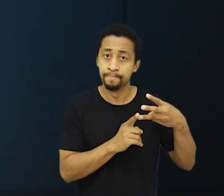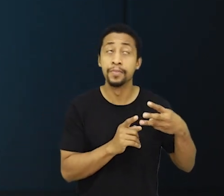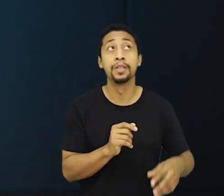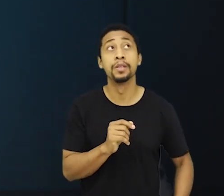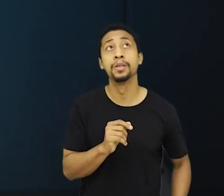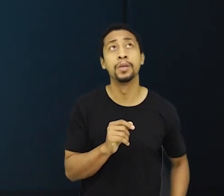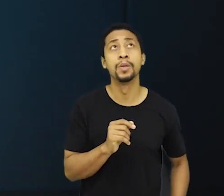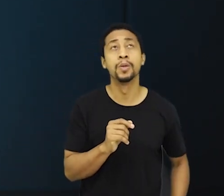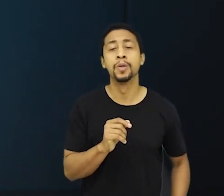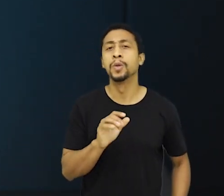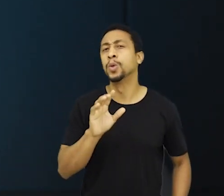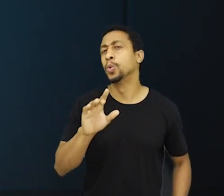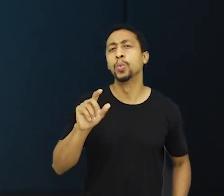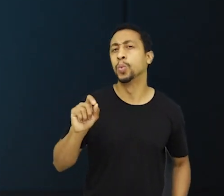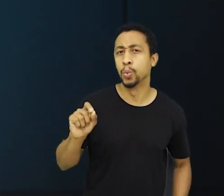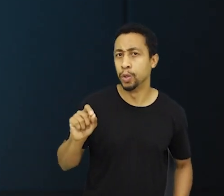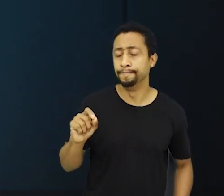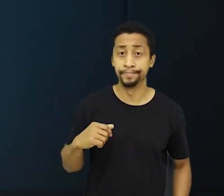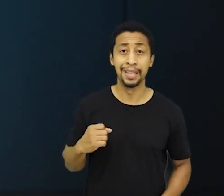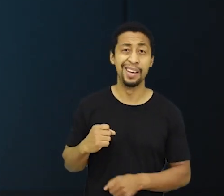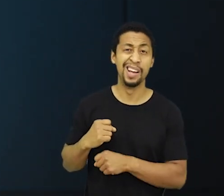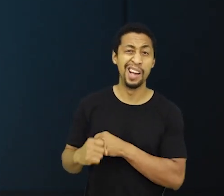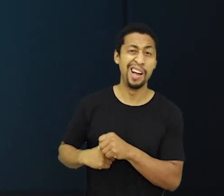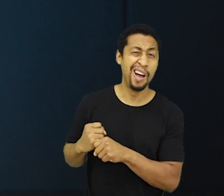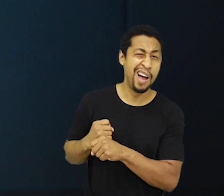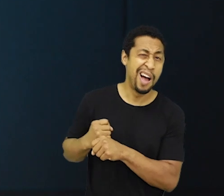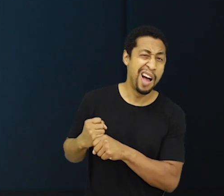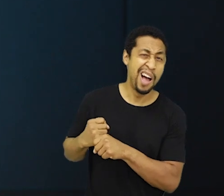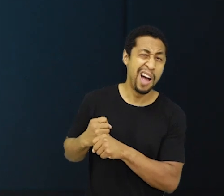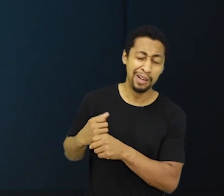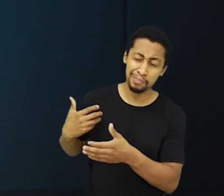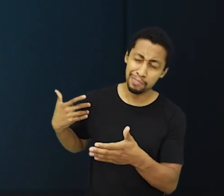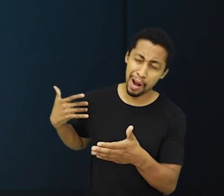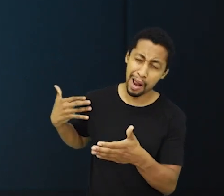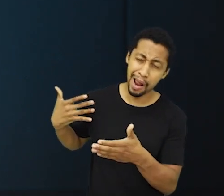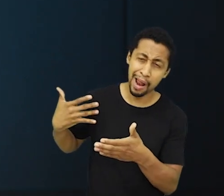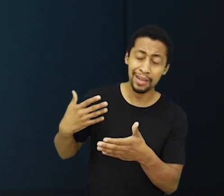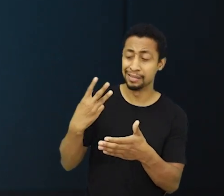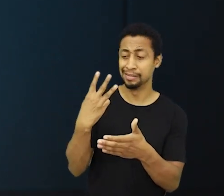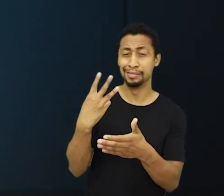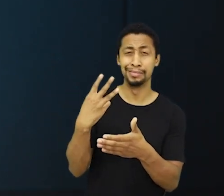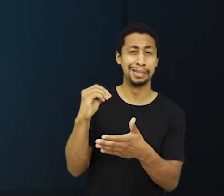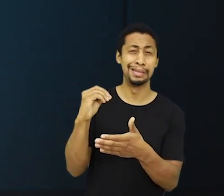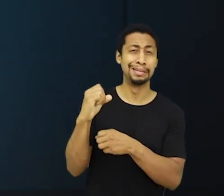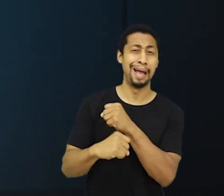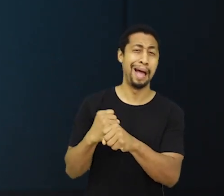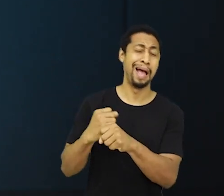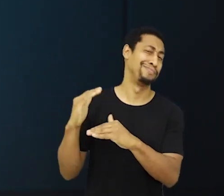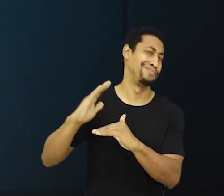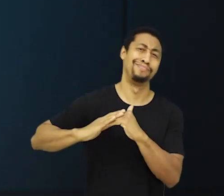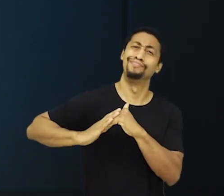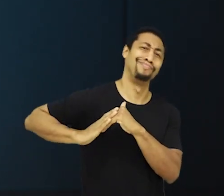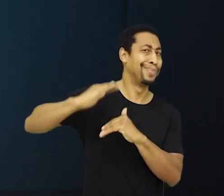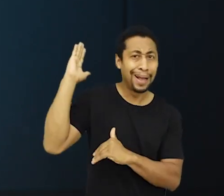de permanecer esses anos todos, durante mais de 30 anos, sem aparecer